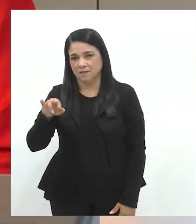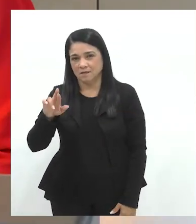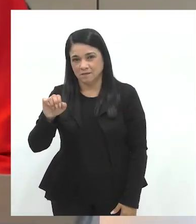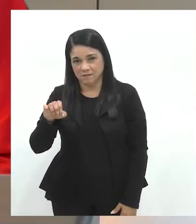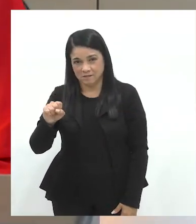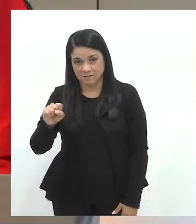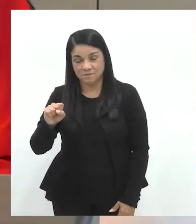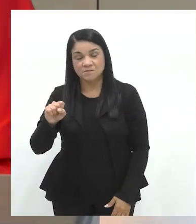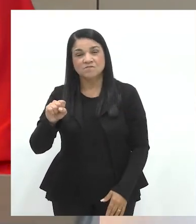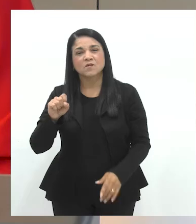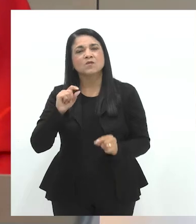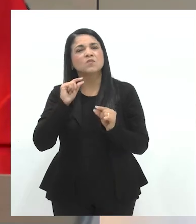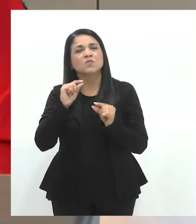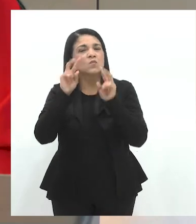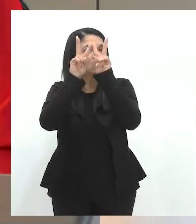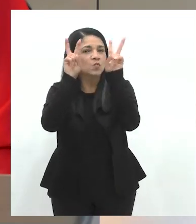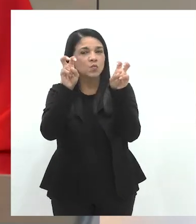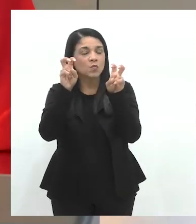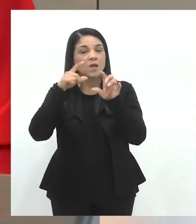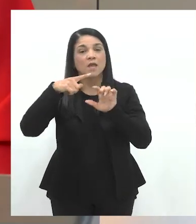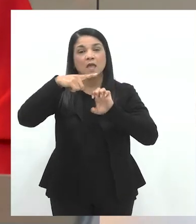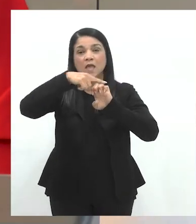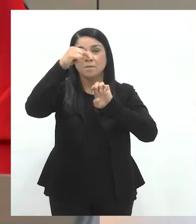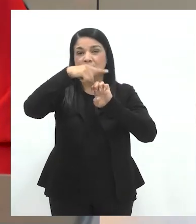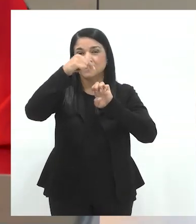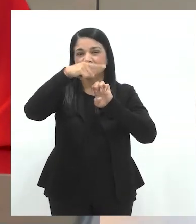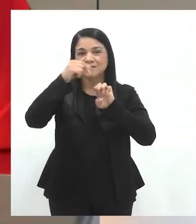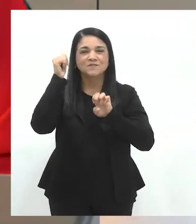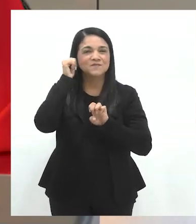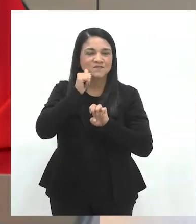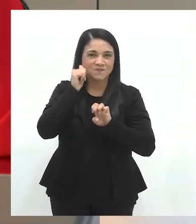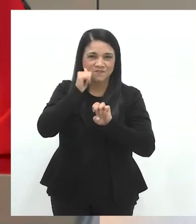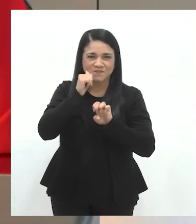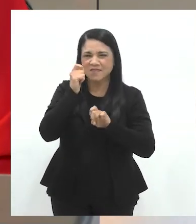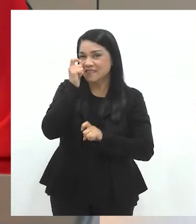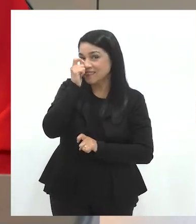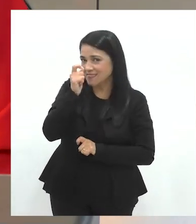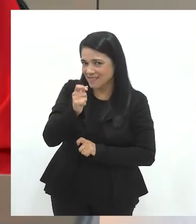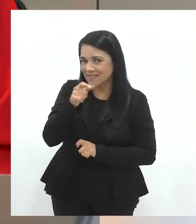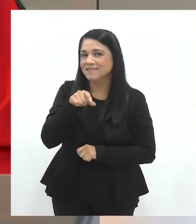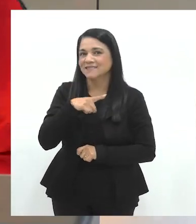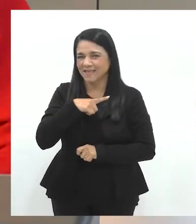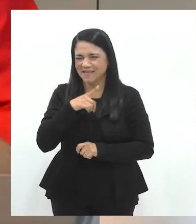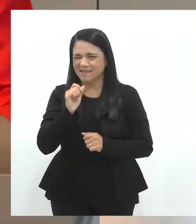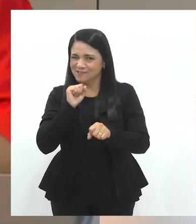último bloco e a gente vai falar um pouquinho sobre empreendedorismo feminino. Vai ser muito